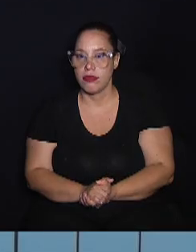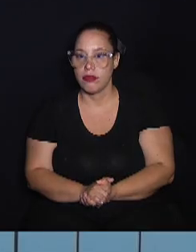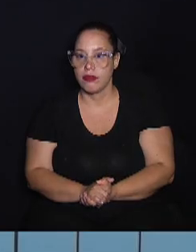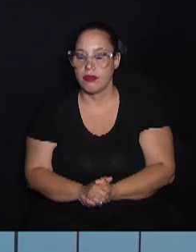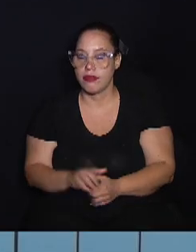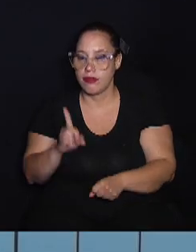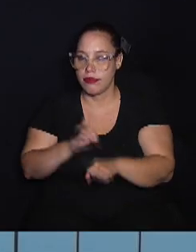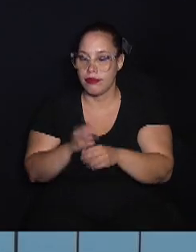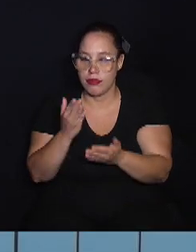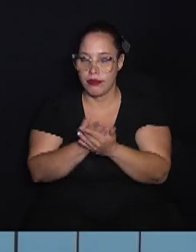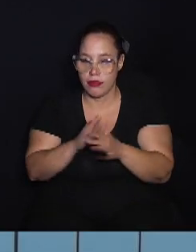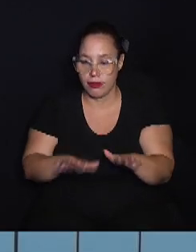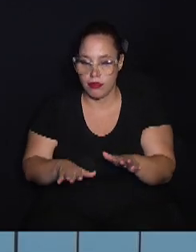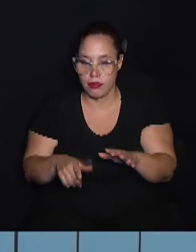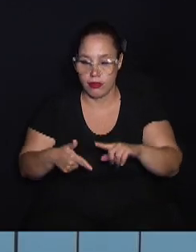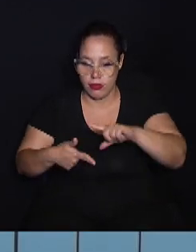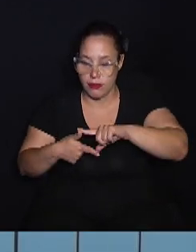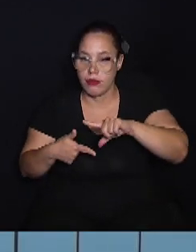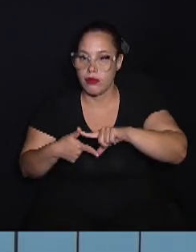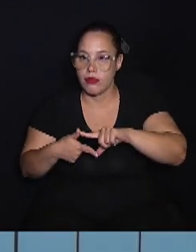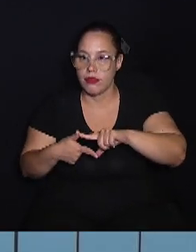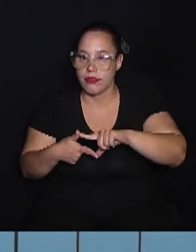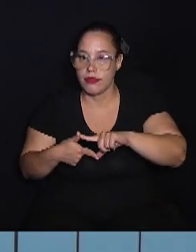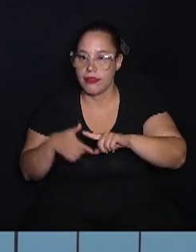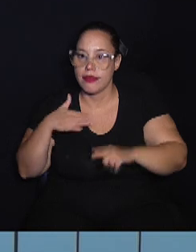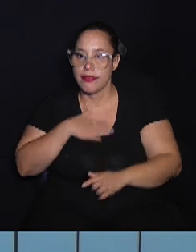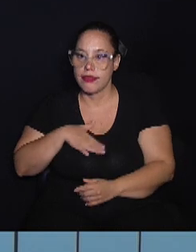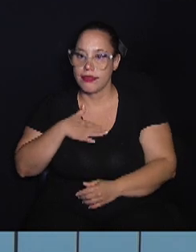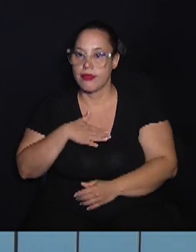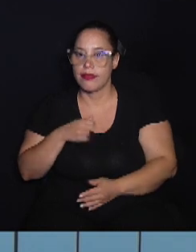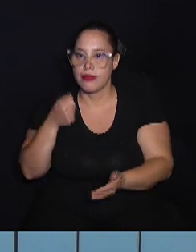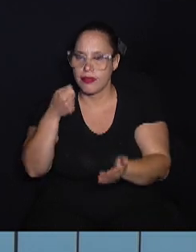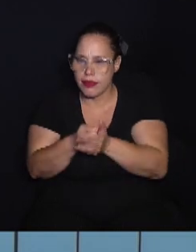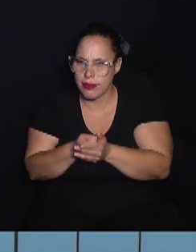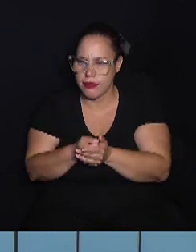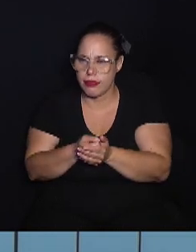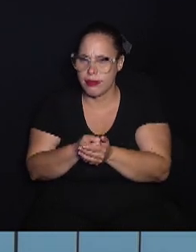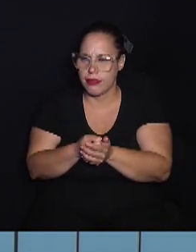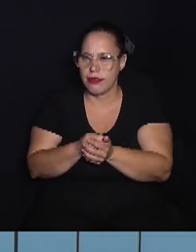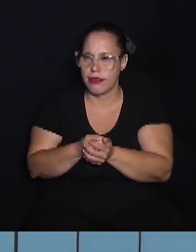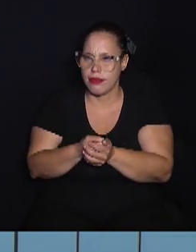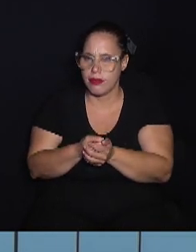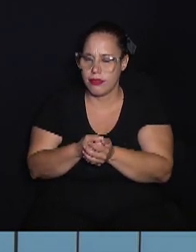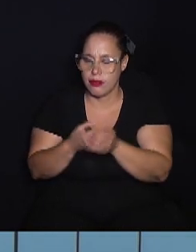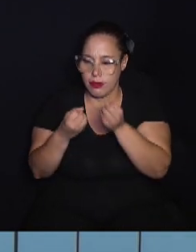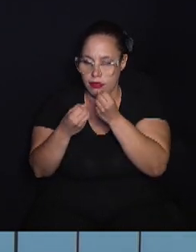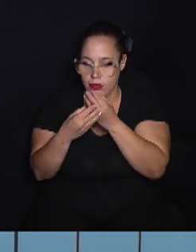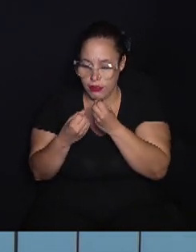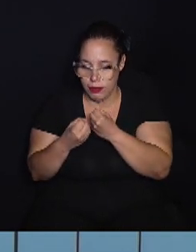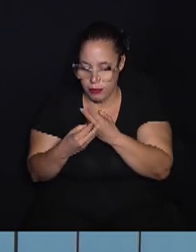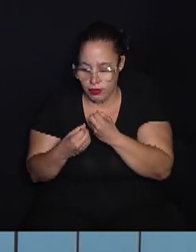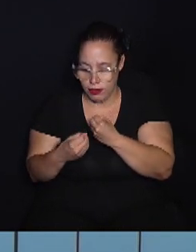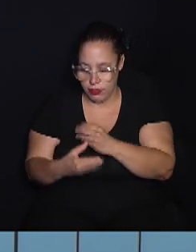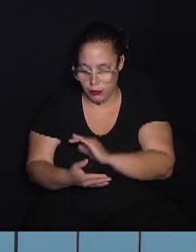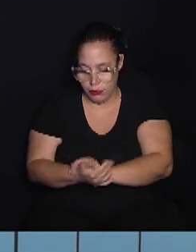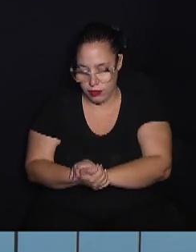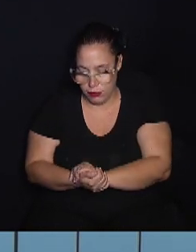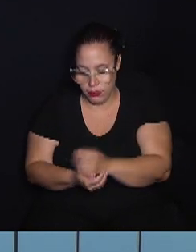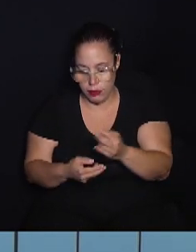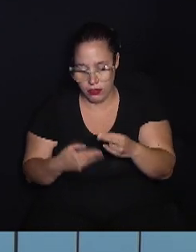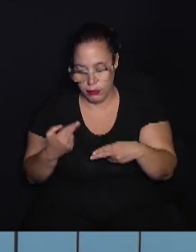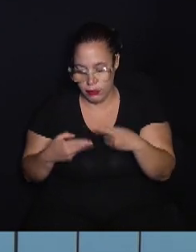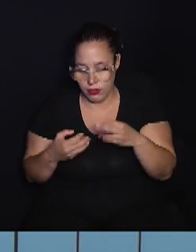pra gente encerrar aqui nosso quadro né Gostaria que você então reforçasse essas orientações né Essas